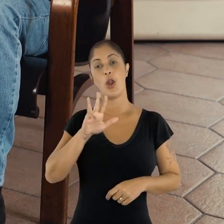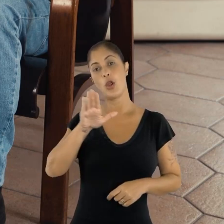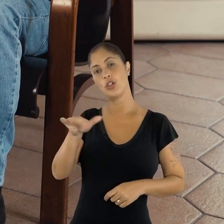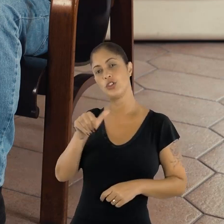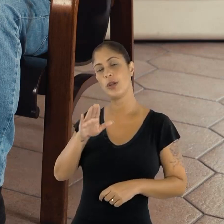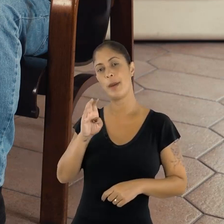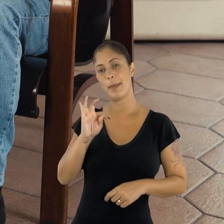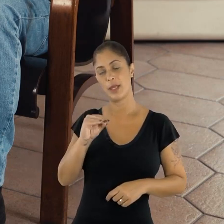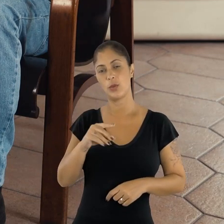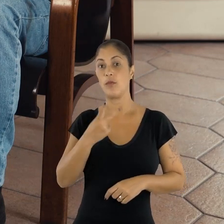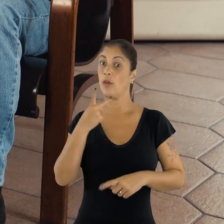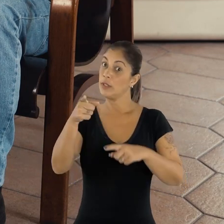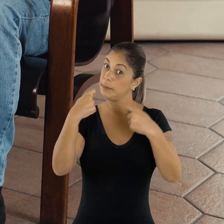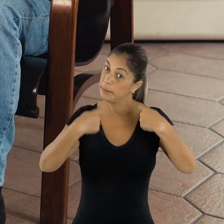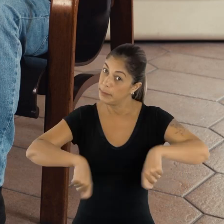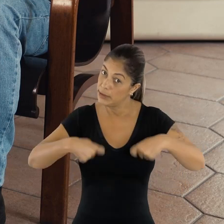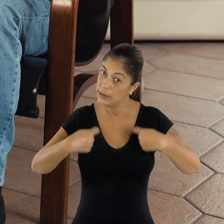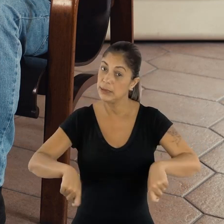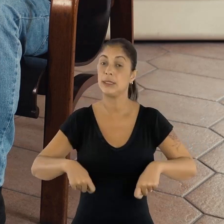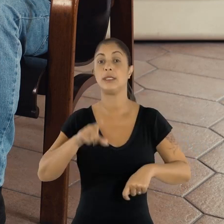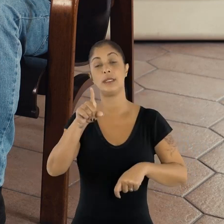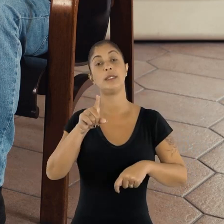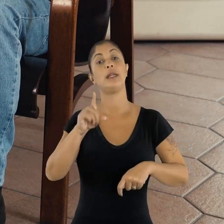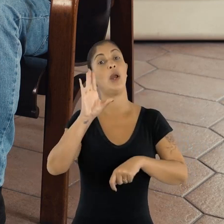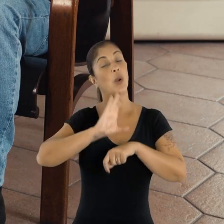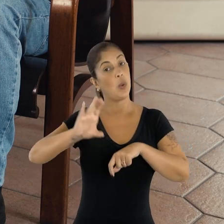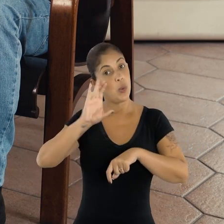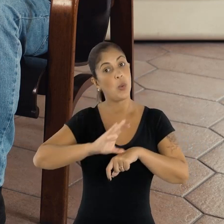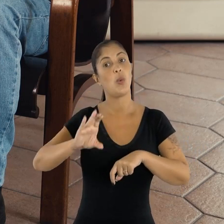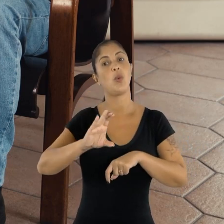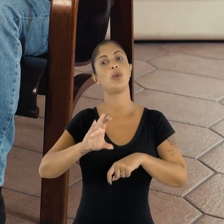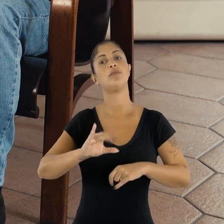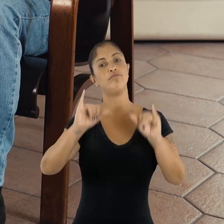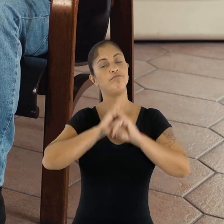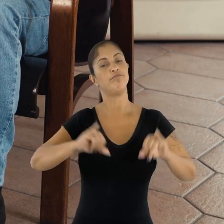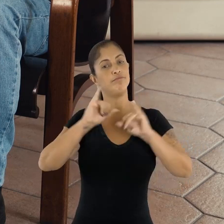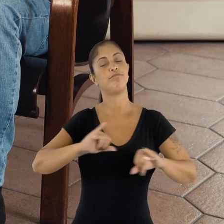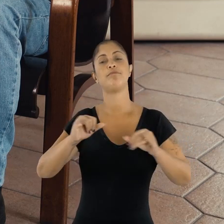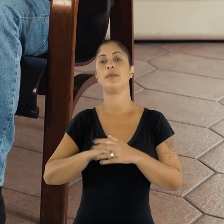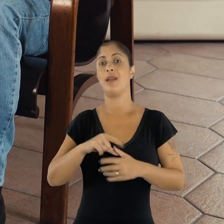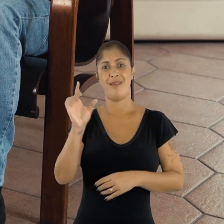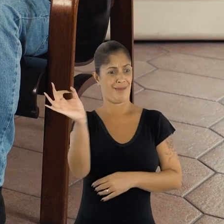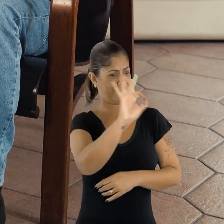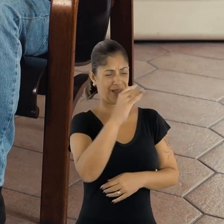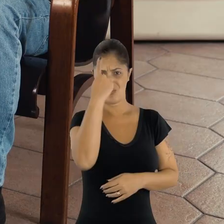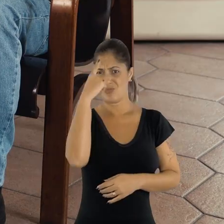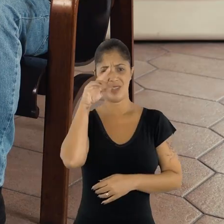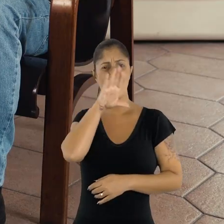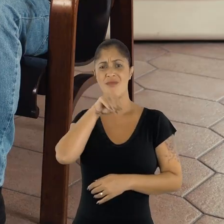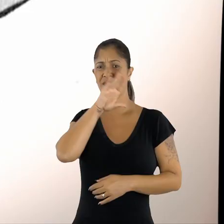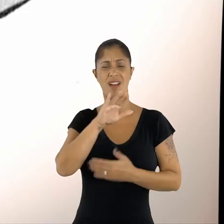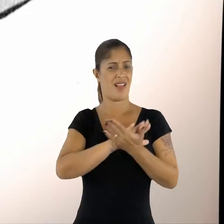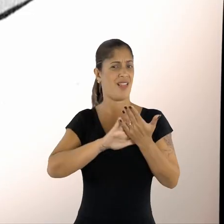o Frei Beto. Fala, Beto, você precisa dar um curso de oratória para essa peãozada. Ninguém sabe